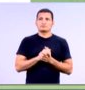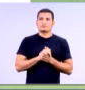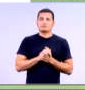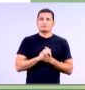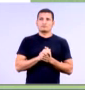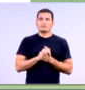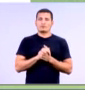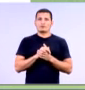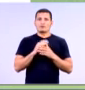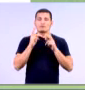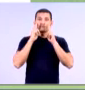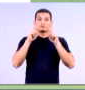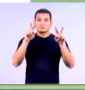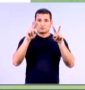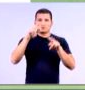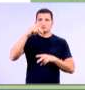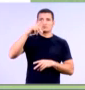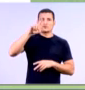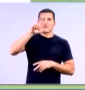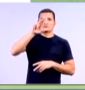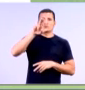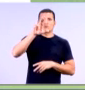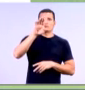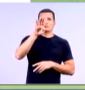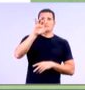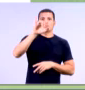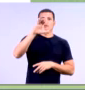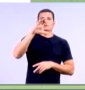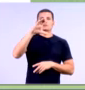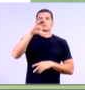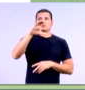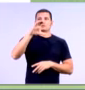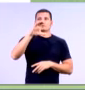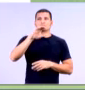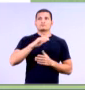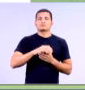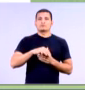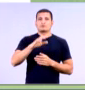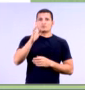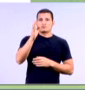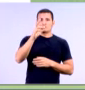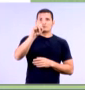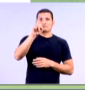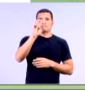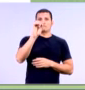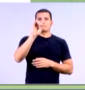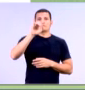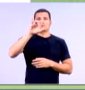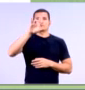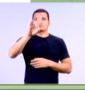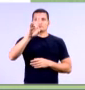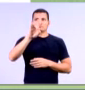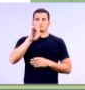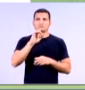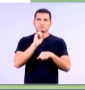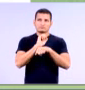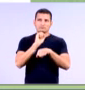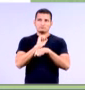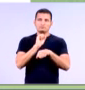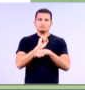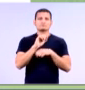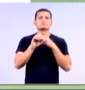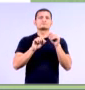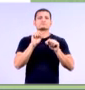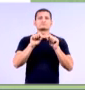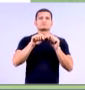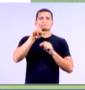a visibilidade dele, se é público ou privado, assim como o atributo tem. Esse carinha a gente vai aprender daqui a pouco. Vou deixar uma interrogação. O que serve